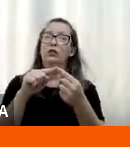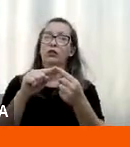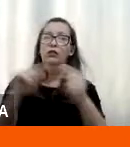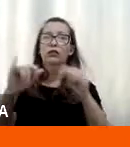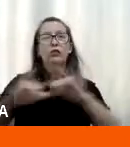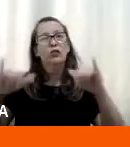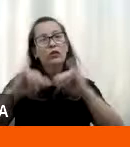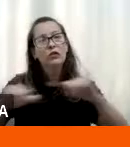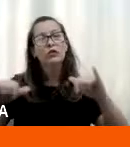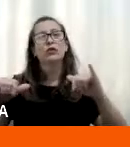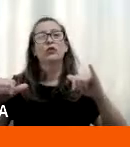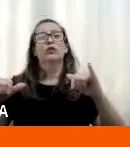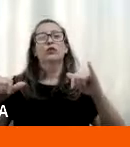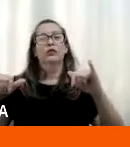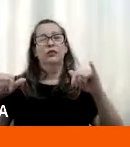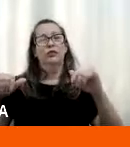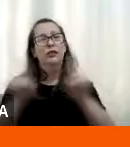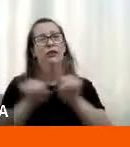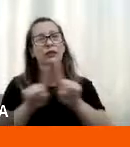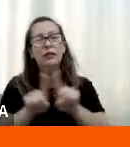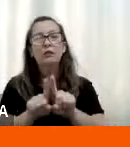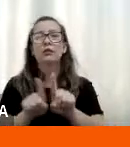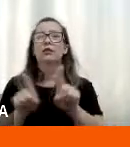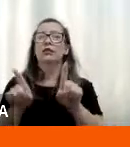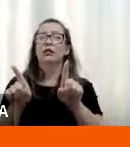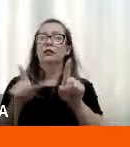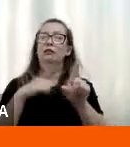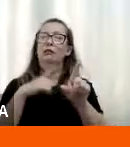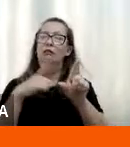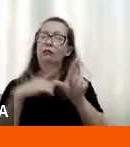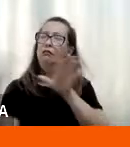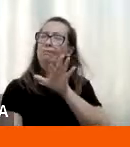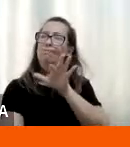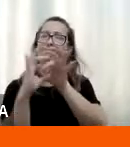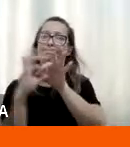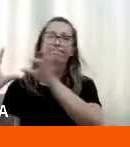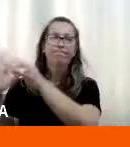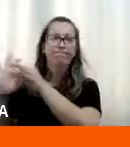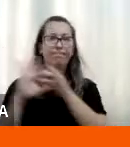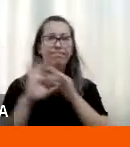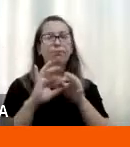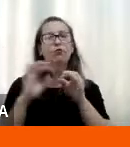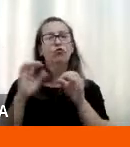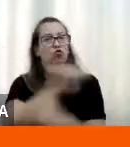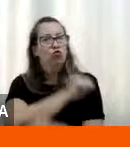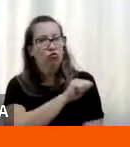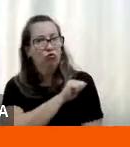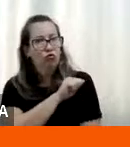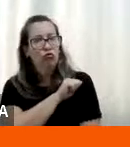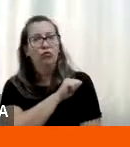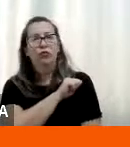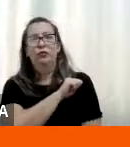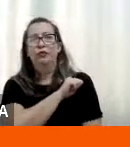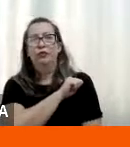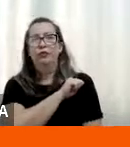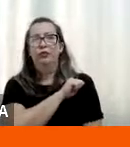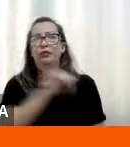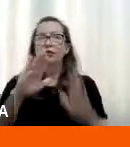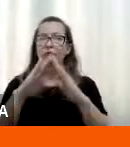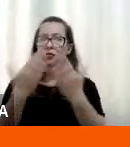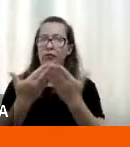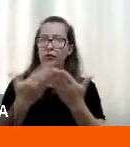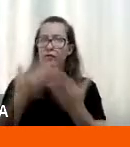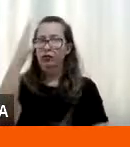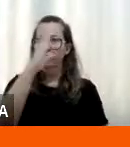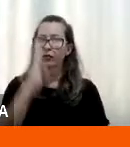divulgação de informações e manutenção de vínculos com os estudantes da Escola Nacional de Saúde